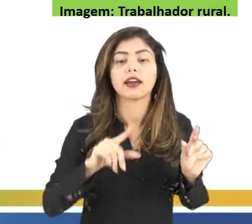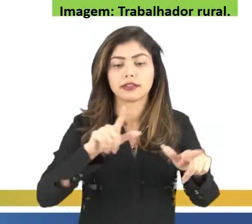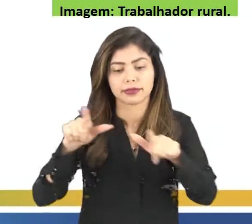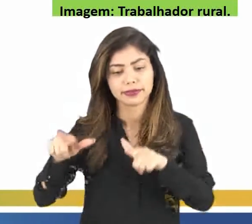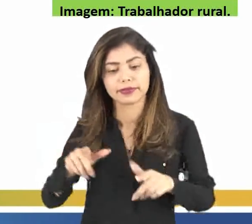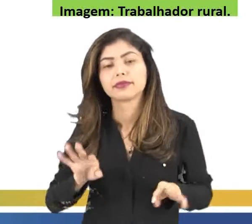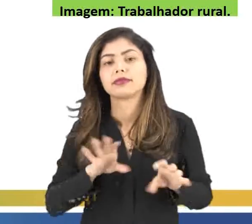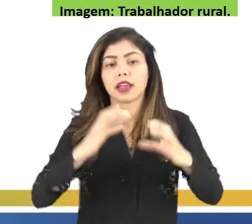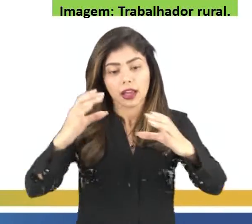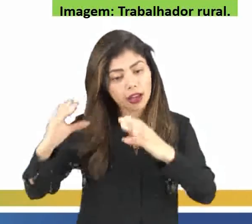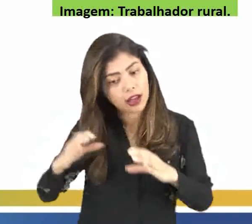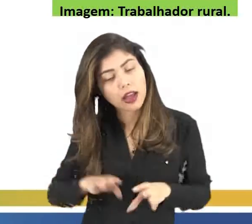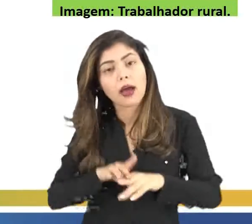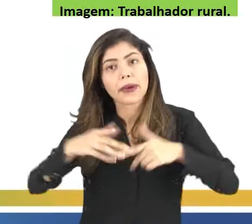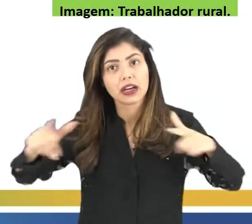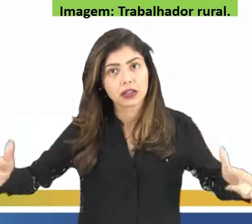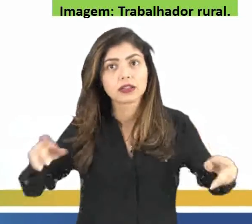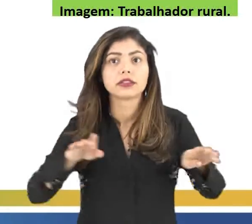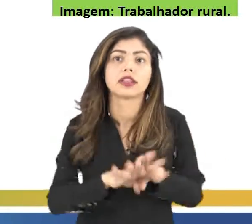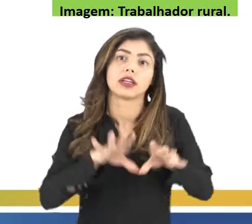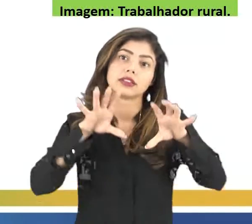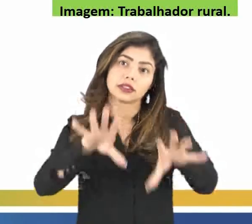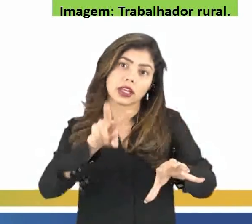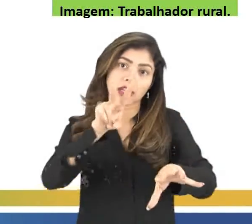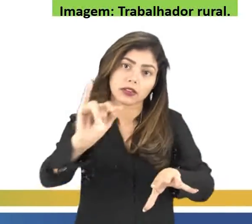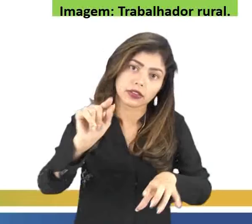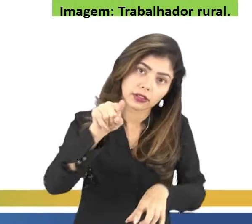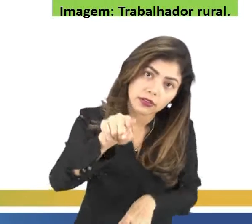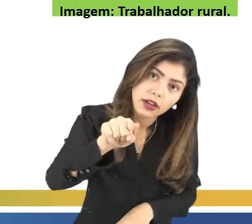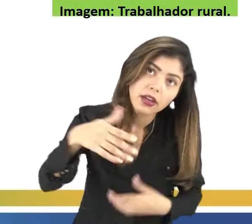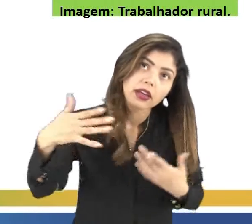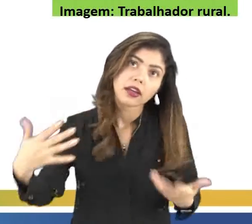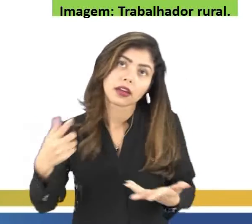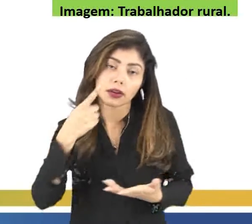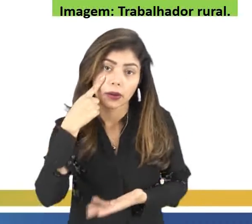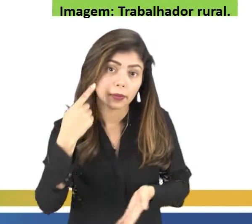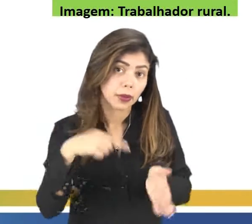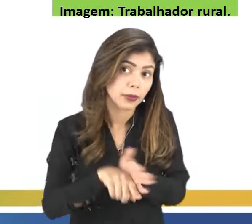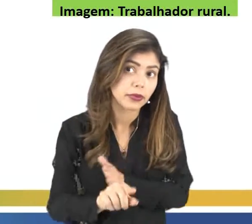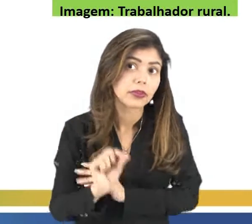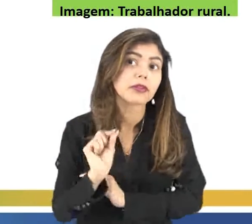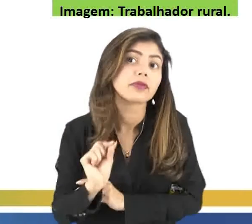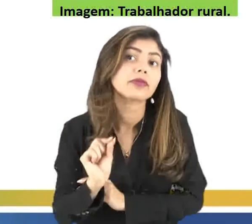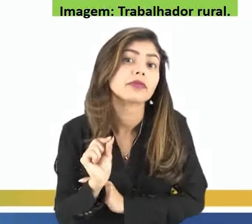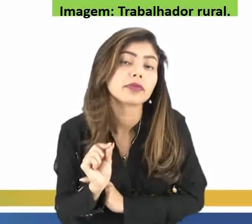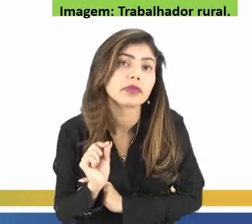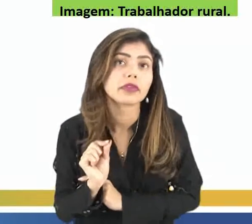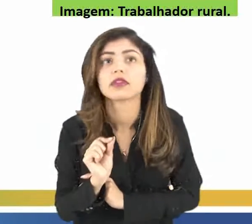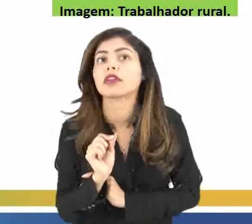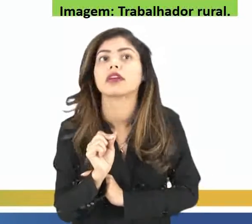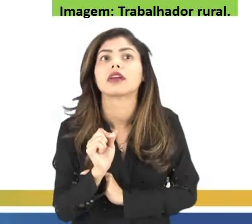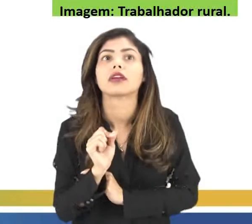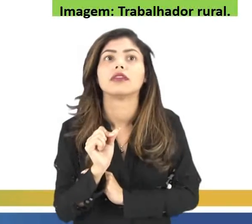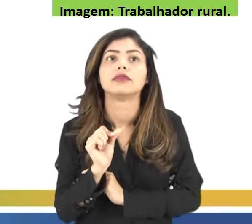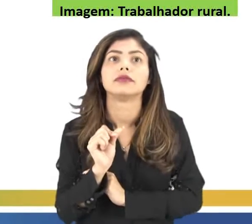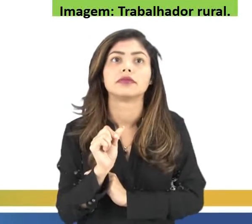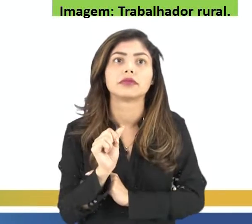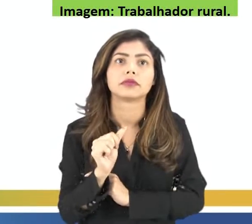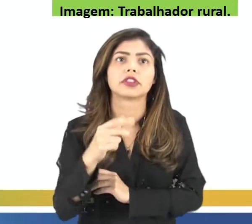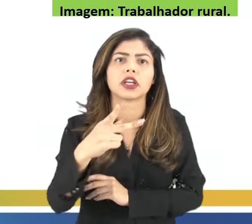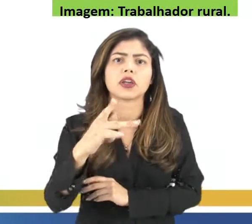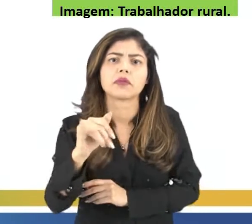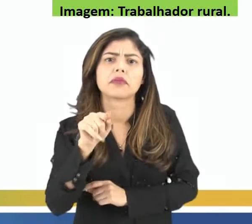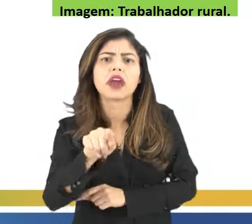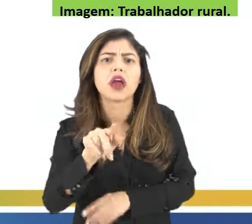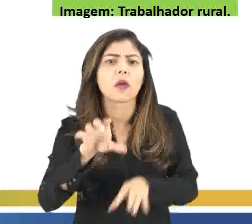do terreno maior. E assim, você está me perguntando, professor, e esse π,